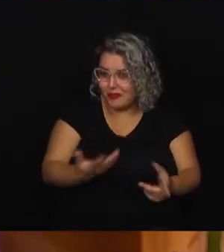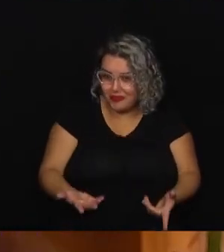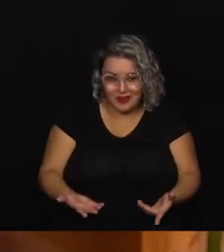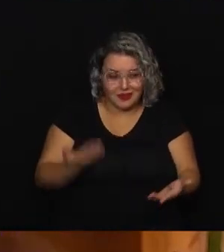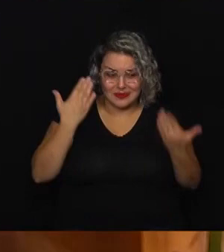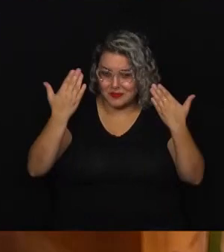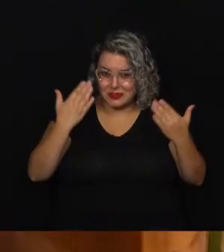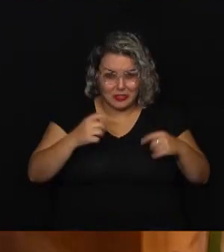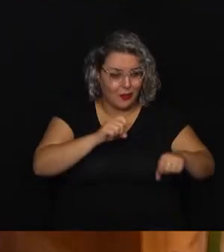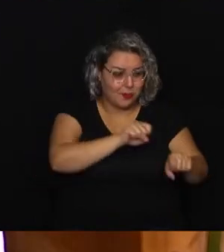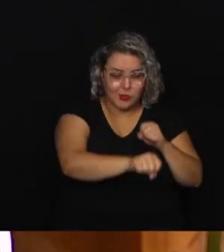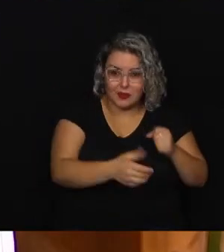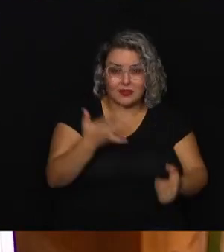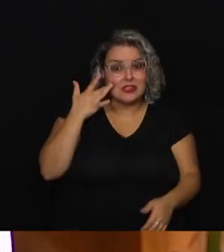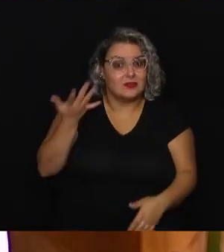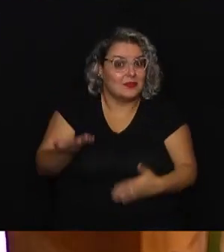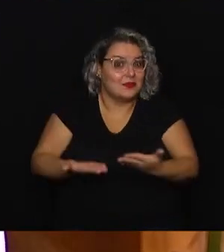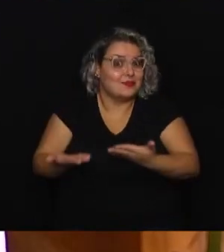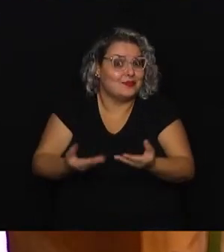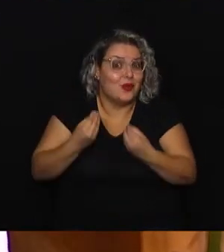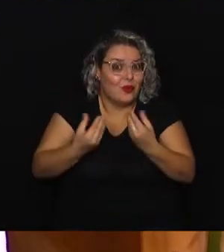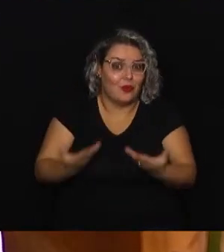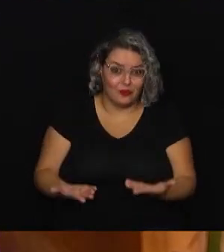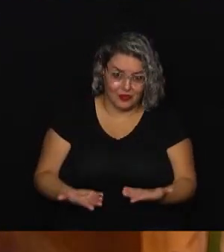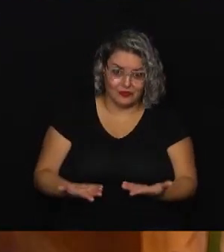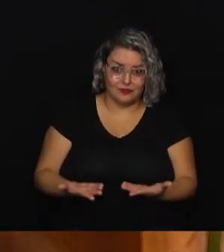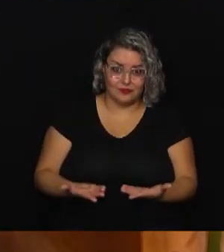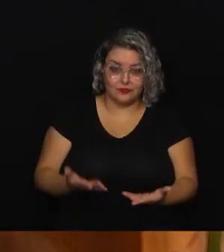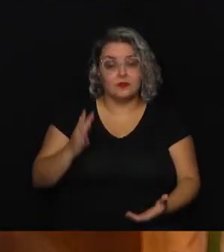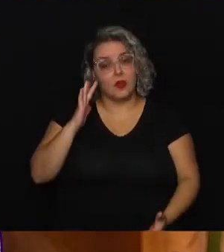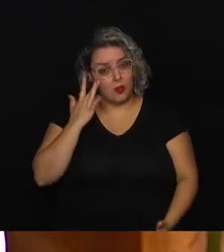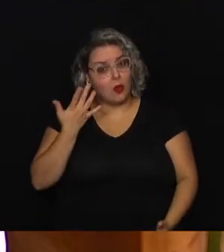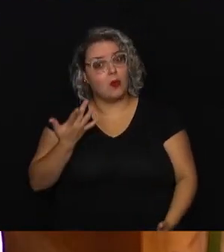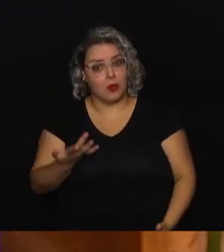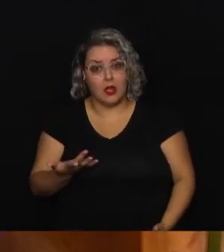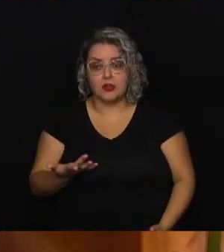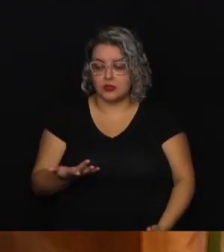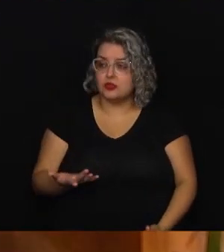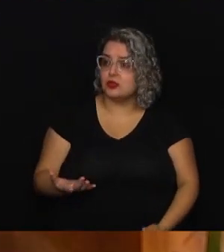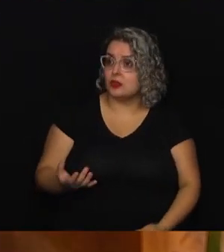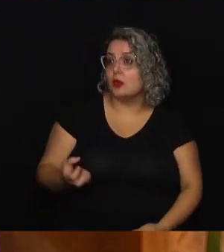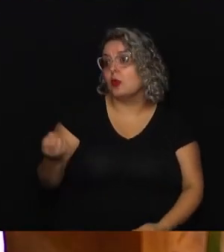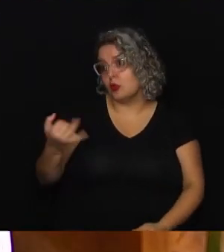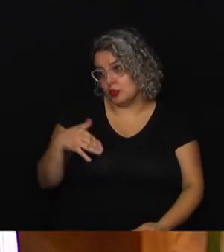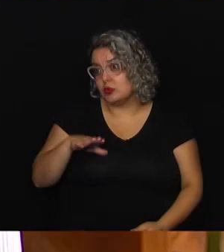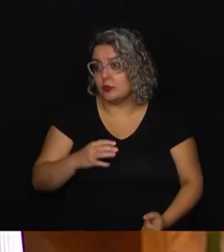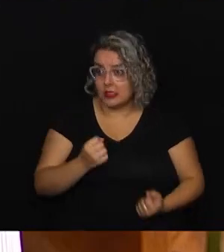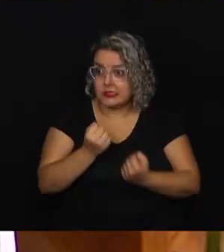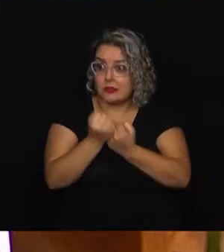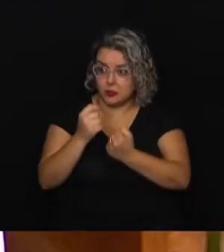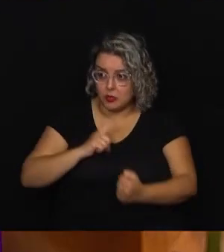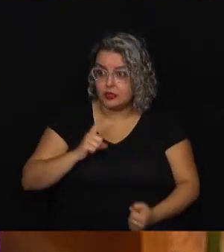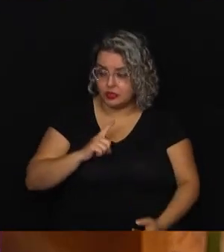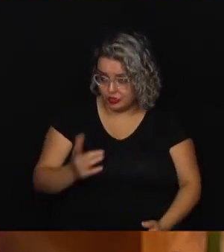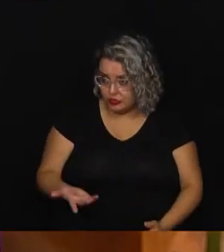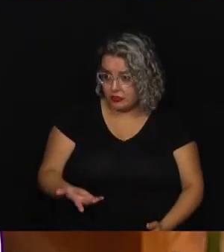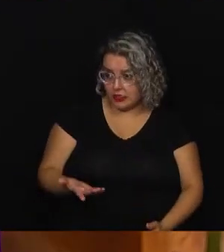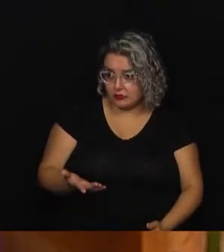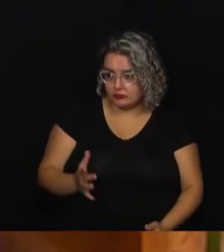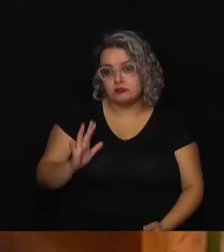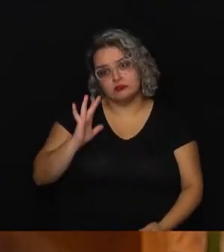não sabe como lidar com isso, né? Então eu acho que se a gente, quanto mais apoio a gente tiver, eu acho